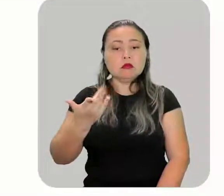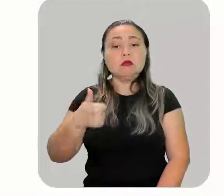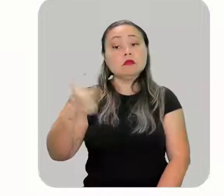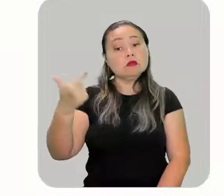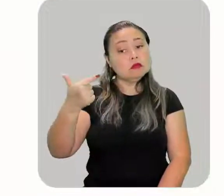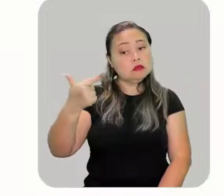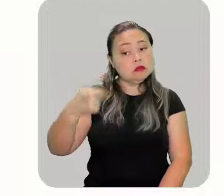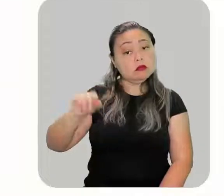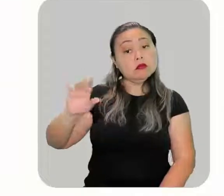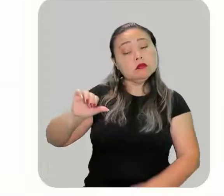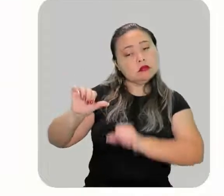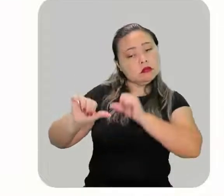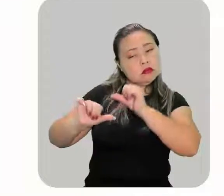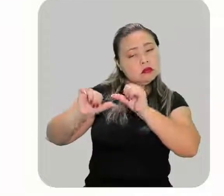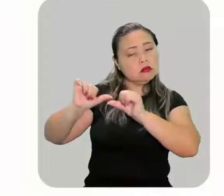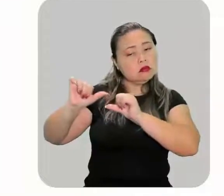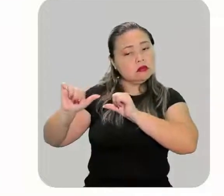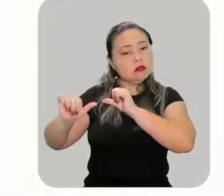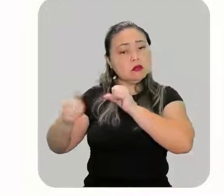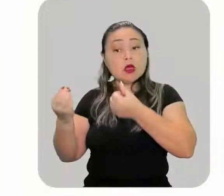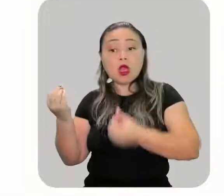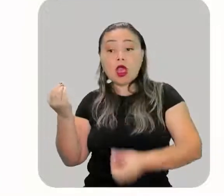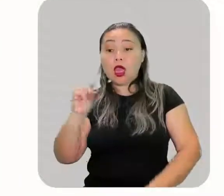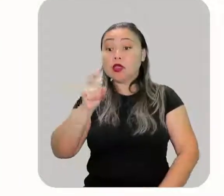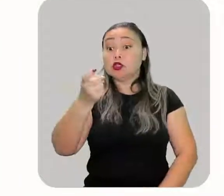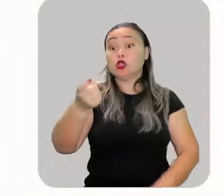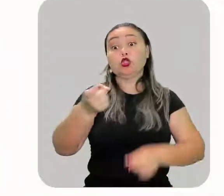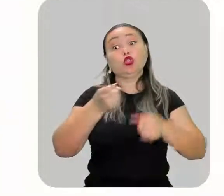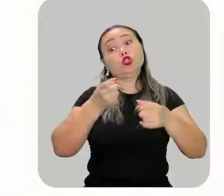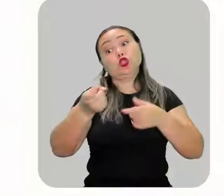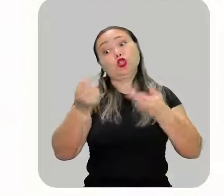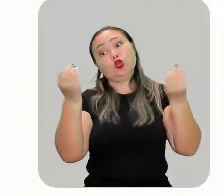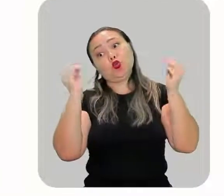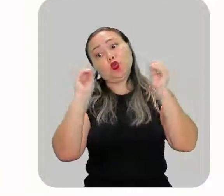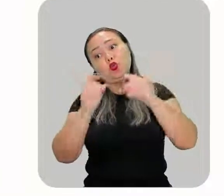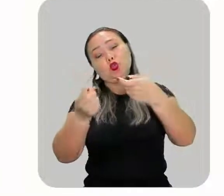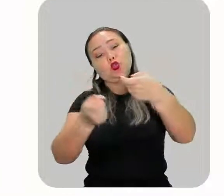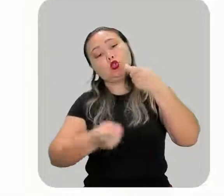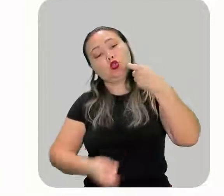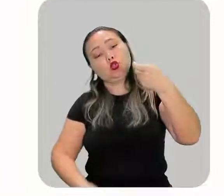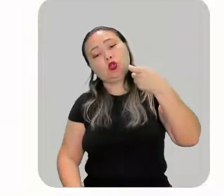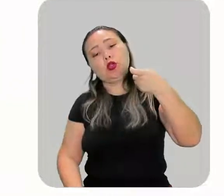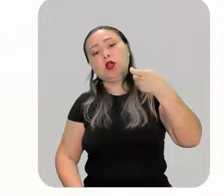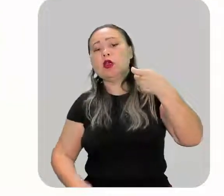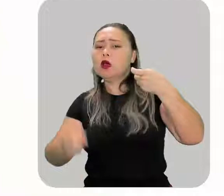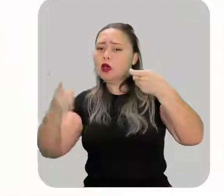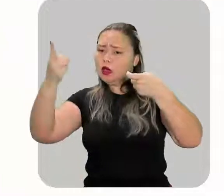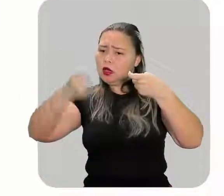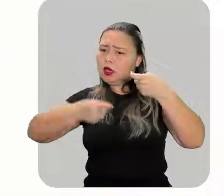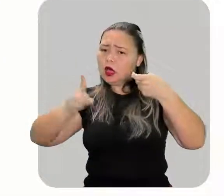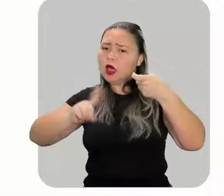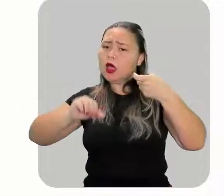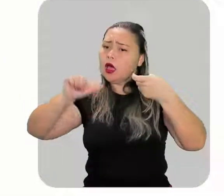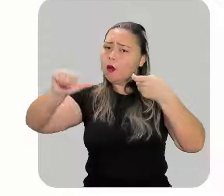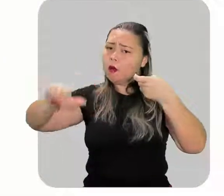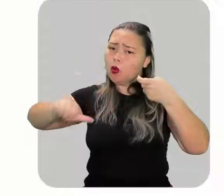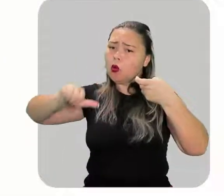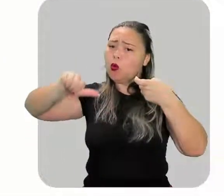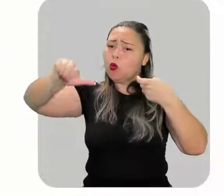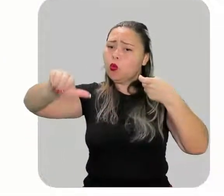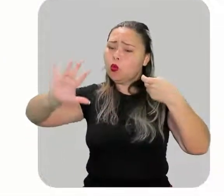fundamental 2, aí já mudou um pouquinho. Aí já muda, né? Já coloca um tal de X, mais 50. Você viu que, apesar da